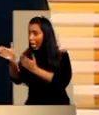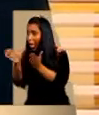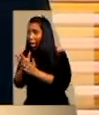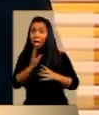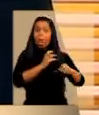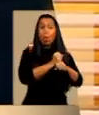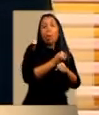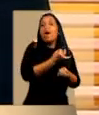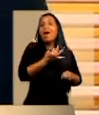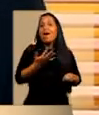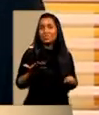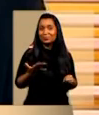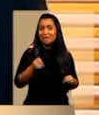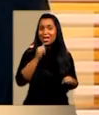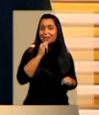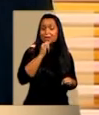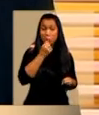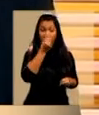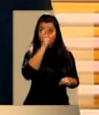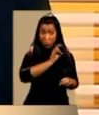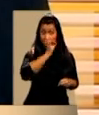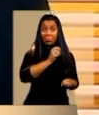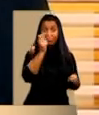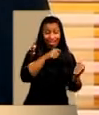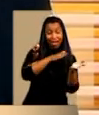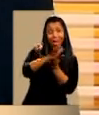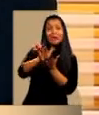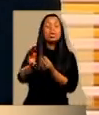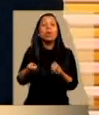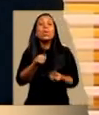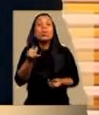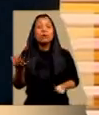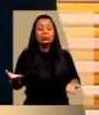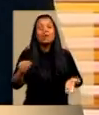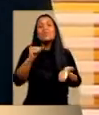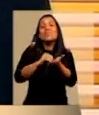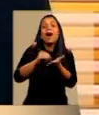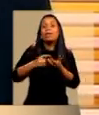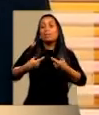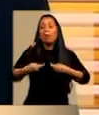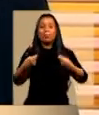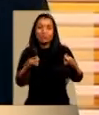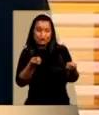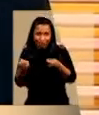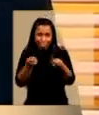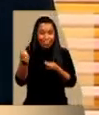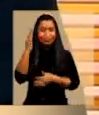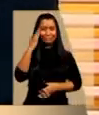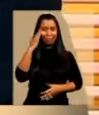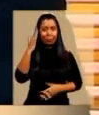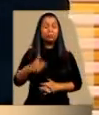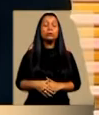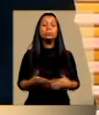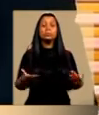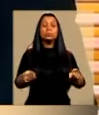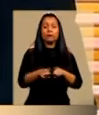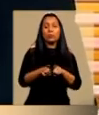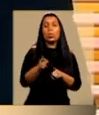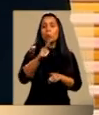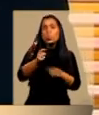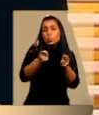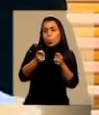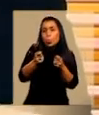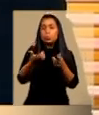elas podem gastar, quantos por cento do que ela tem de renda ela pode gastar. Então, essa falta de controle de orçamento, a falta de um